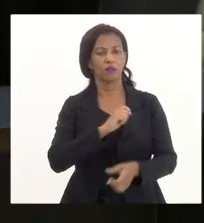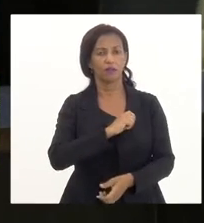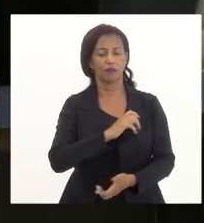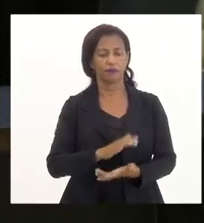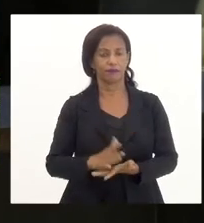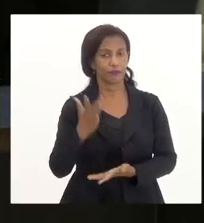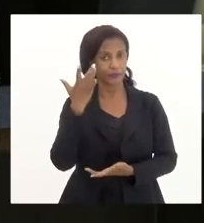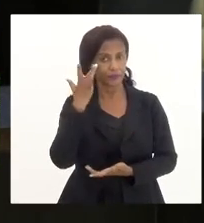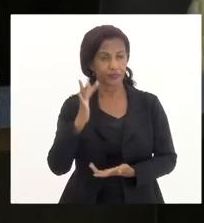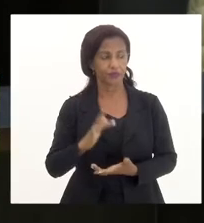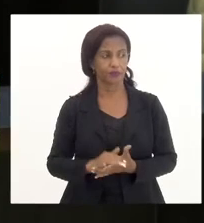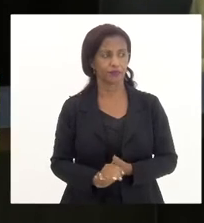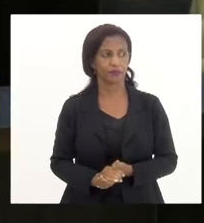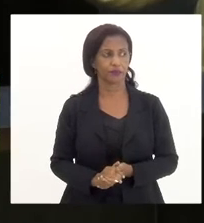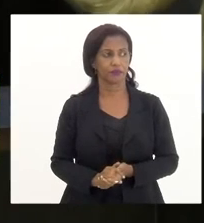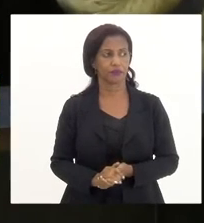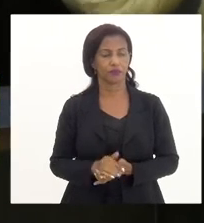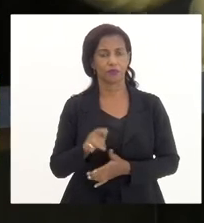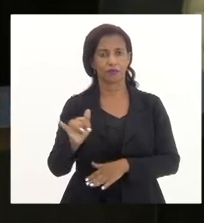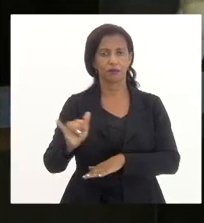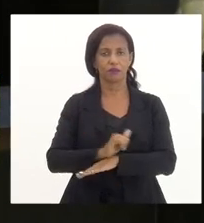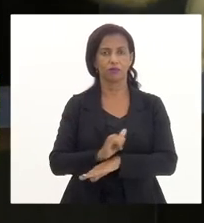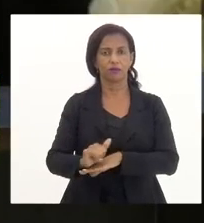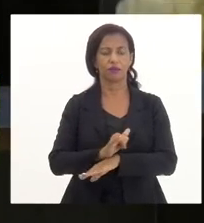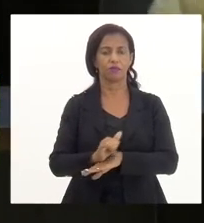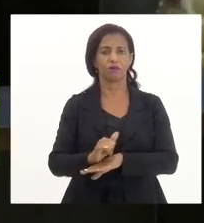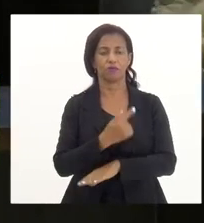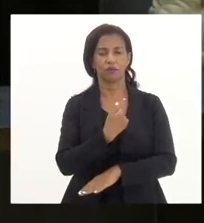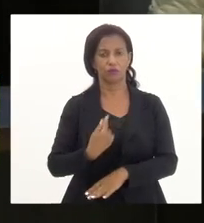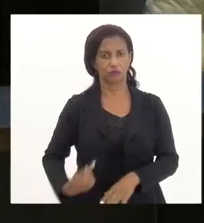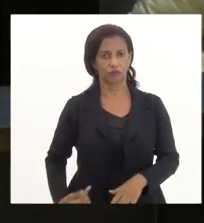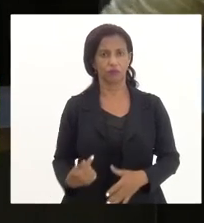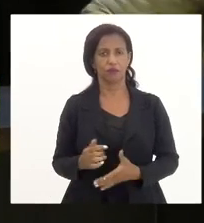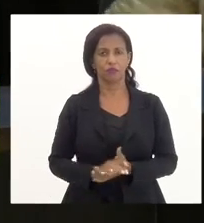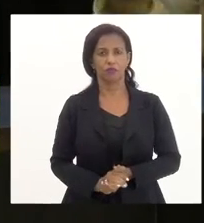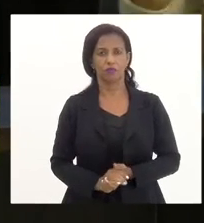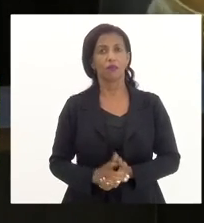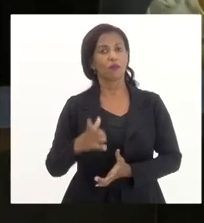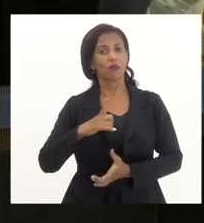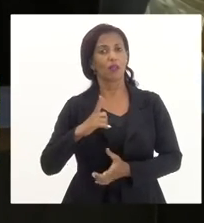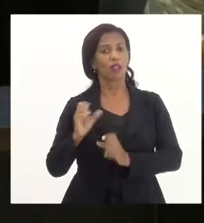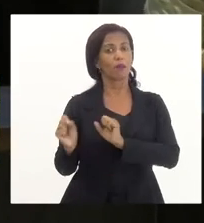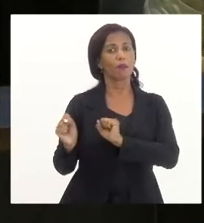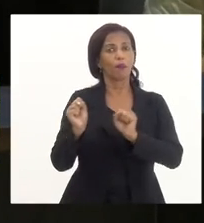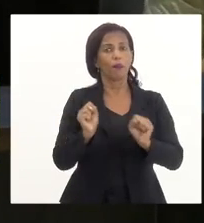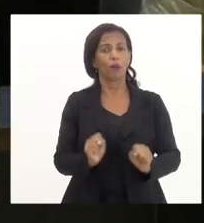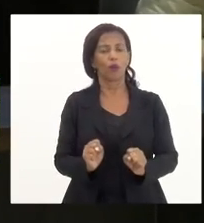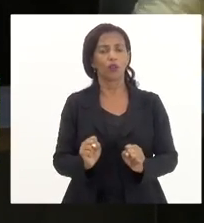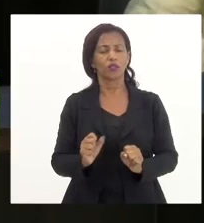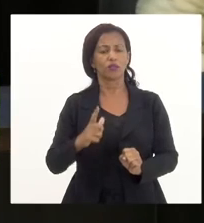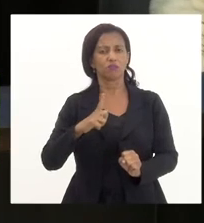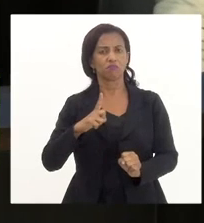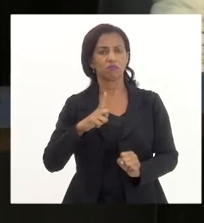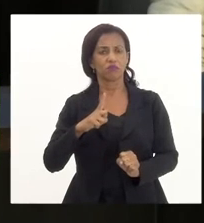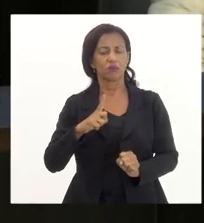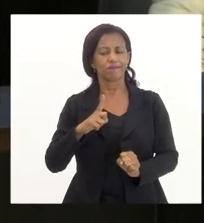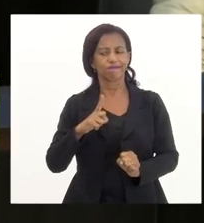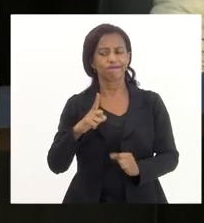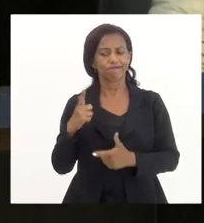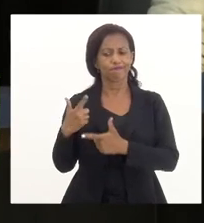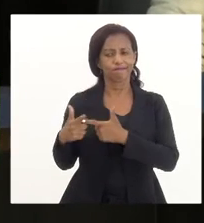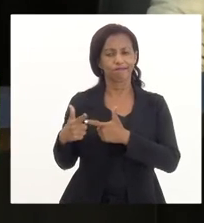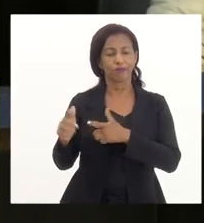eu acho que essa estratégia do governo a ela se pode levar uma situação onde